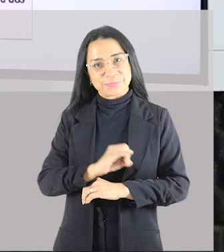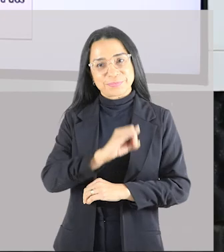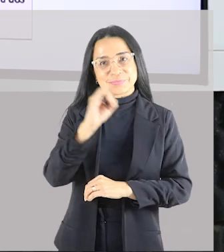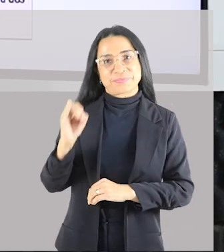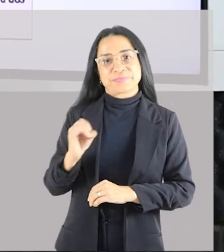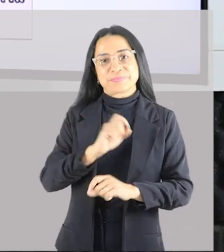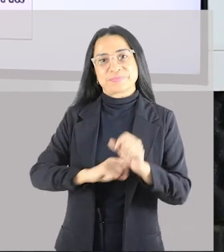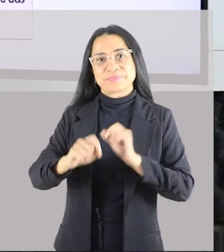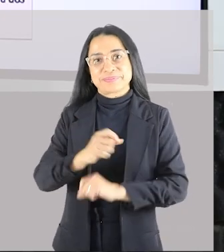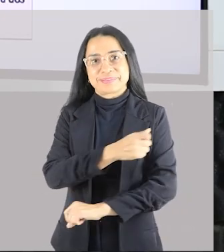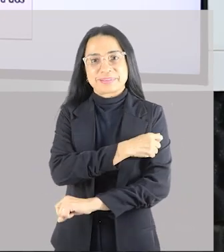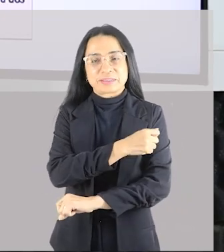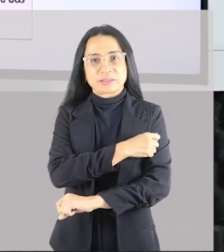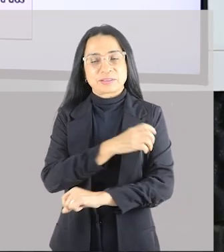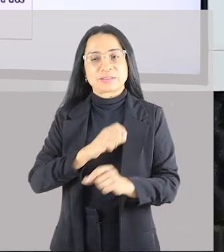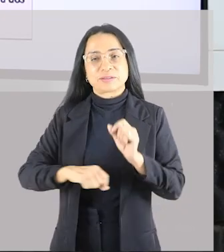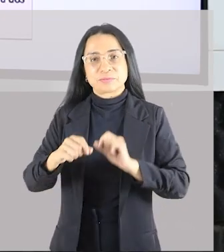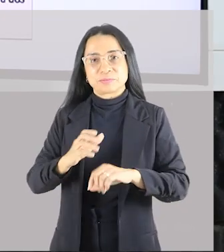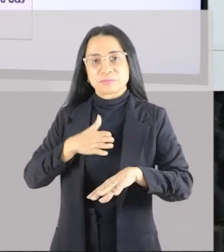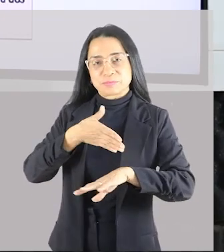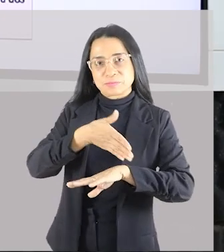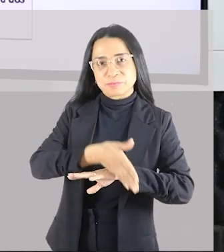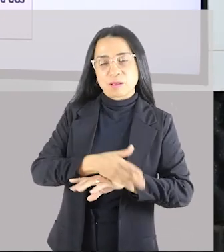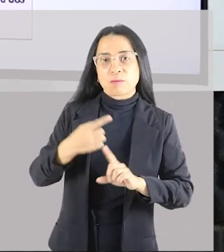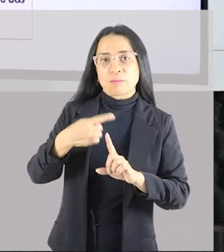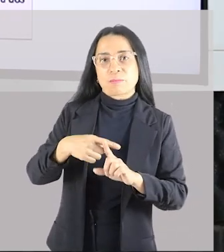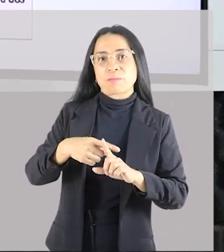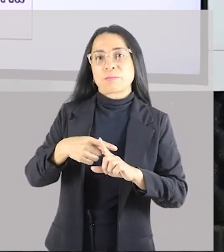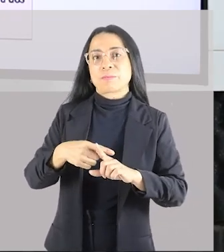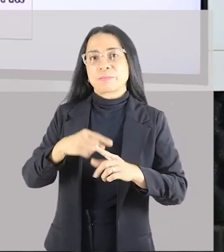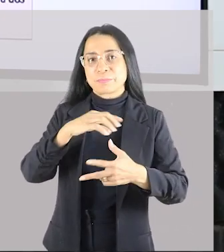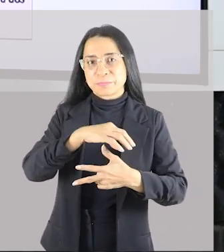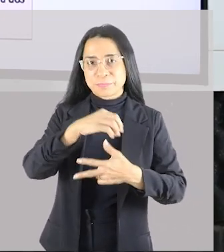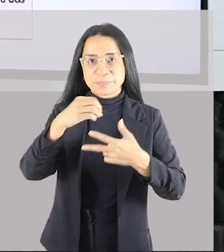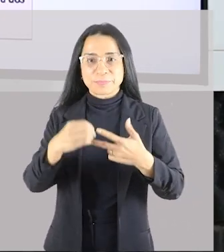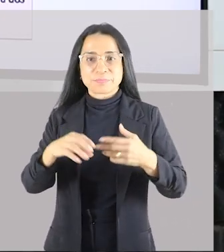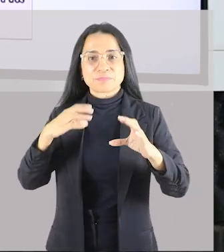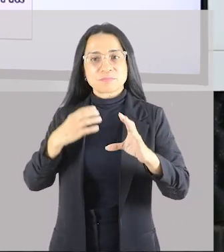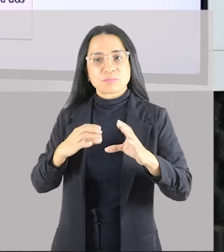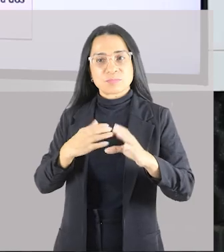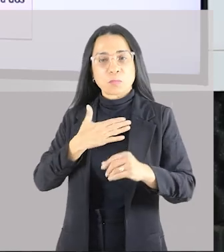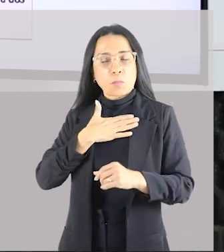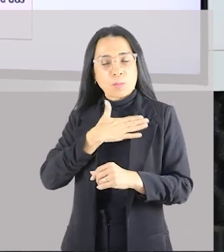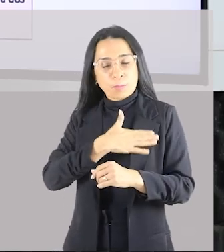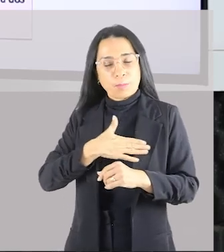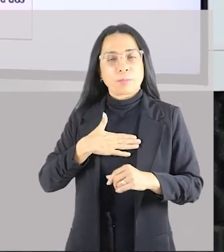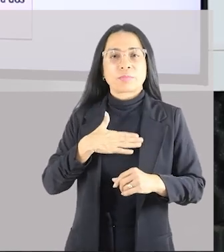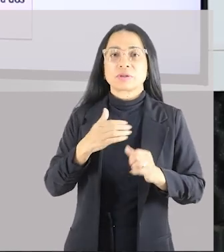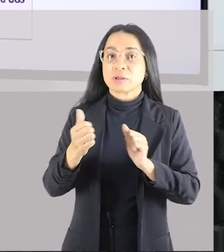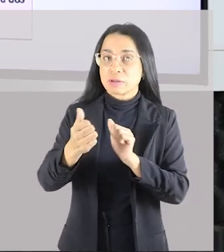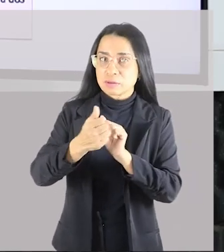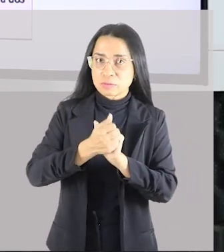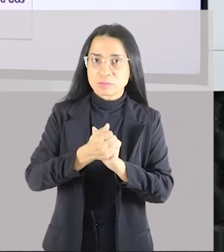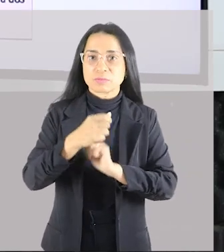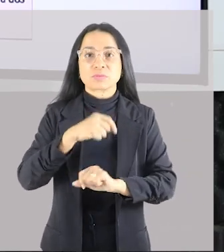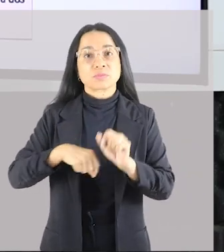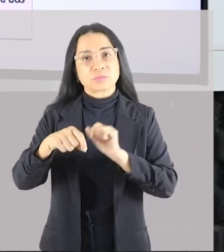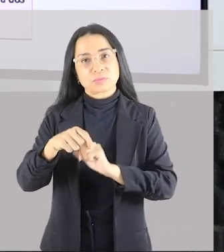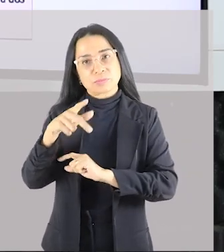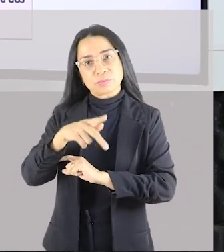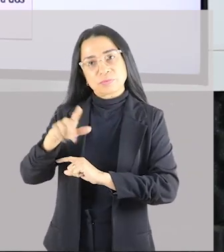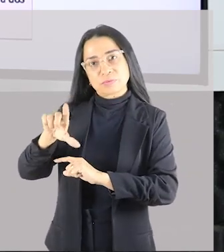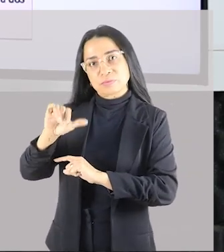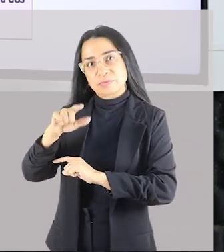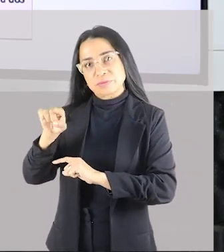Olá, caro participante do Aprova Mais Enem dos concursos. É um prazer estar aqui com vocês. Eu sou Lízia